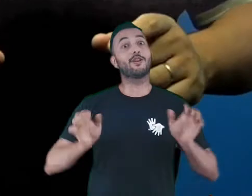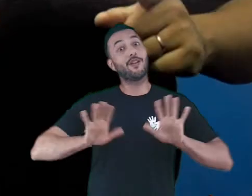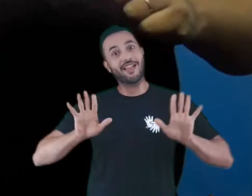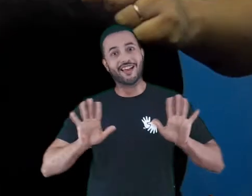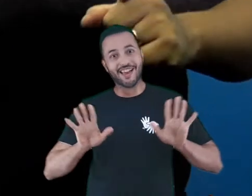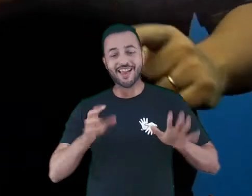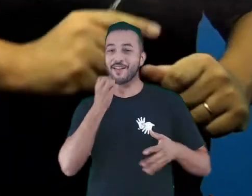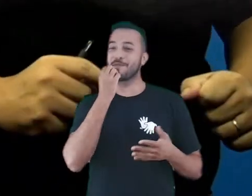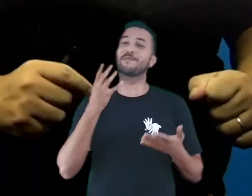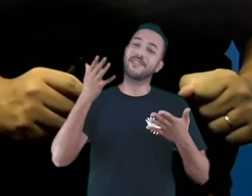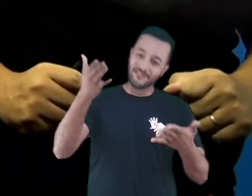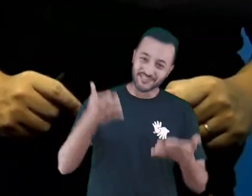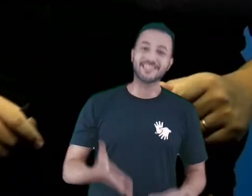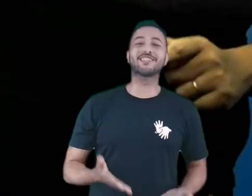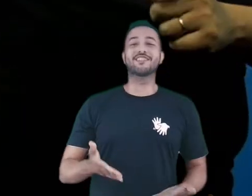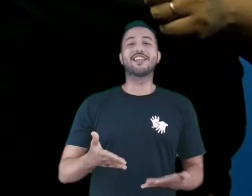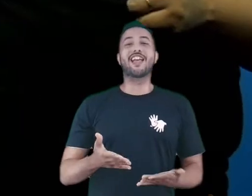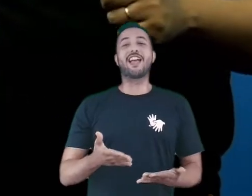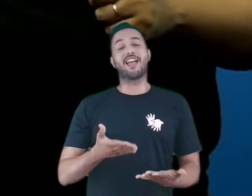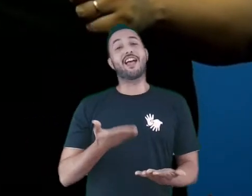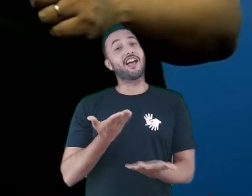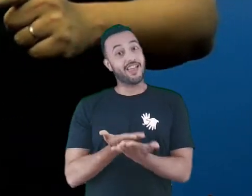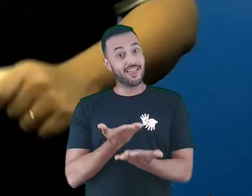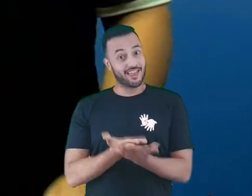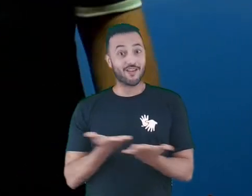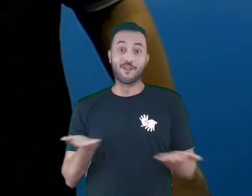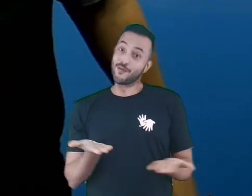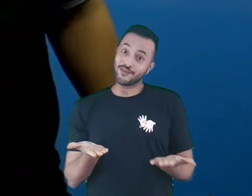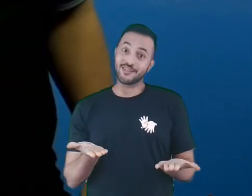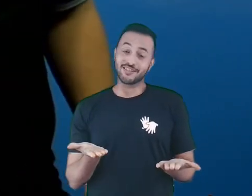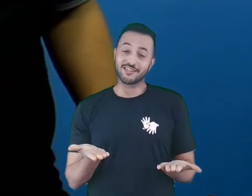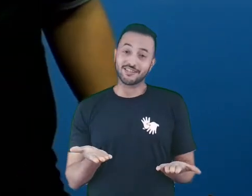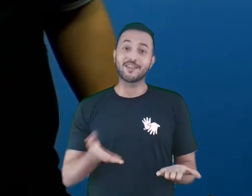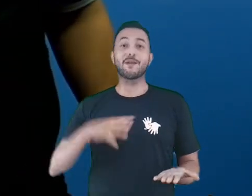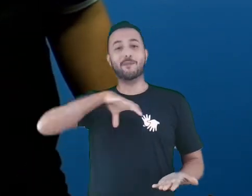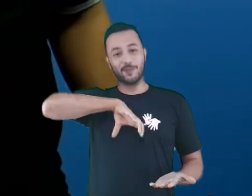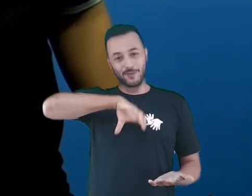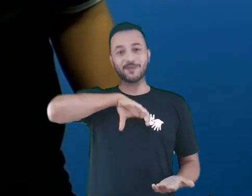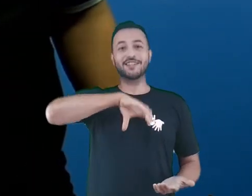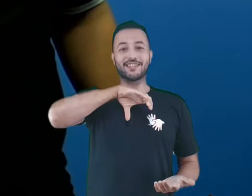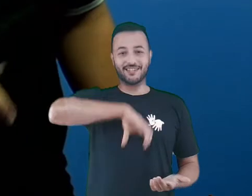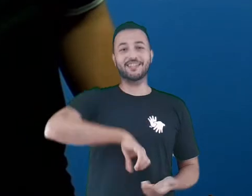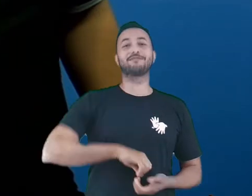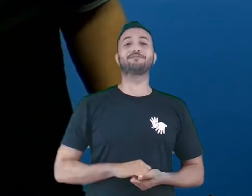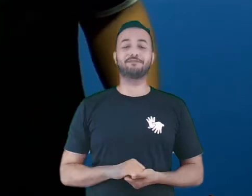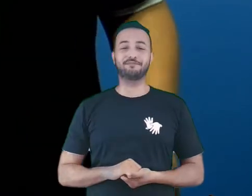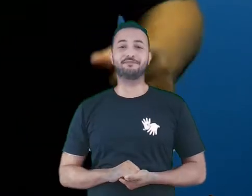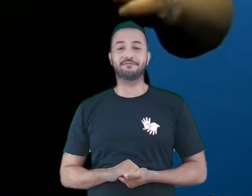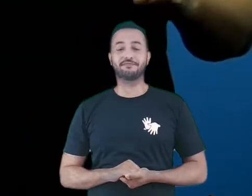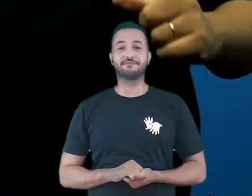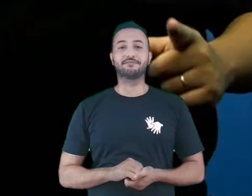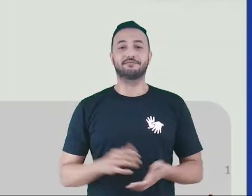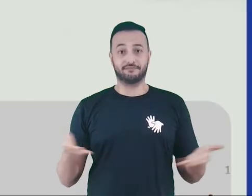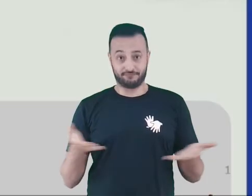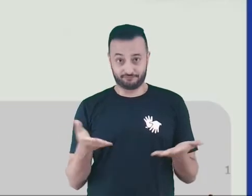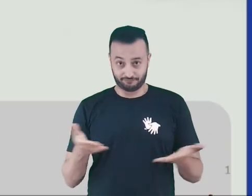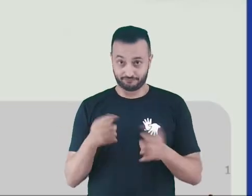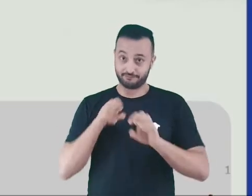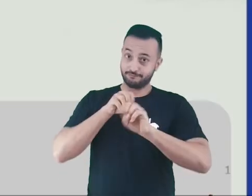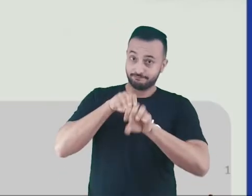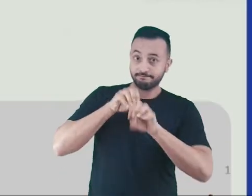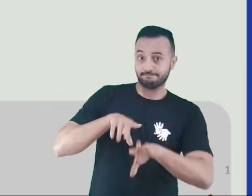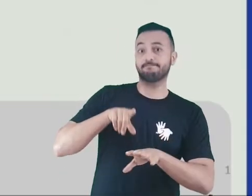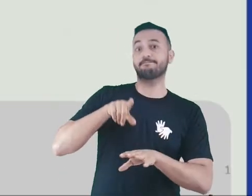Olá, gente! Sejam muito bem-vindos à nossa aula de hoje, de língua portuguesa. Hoje iremos